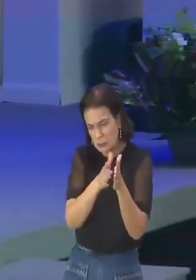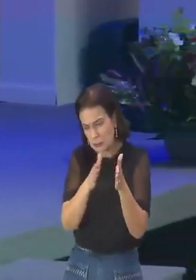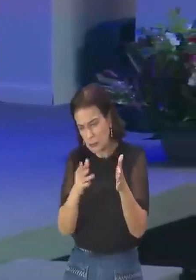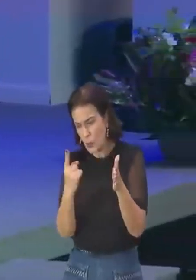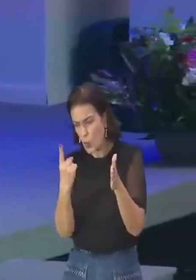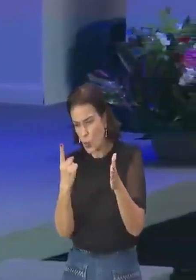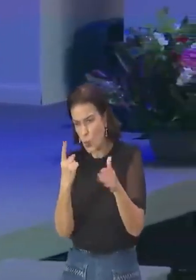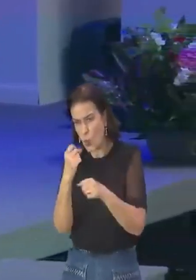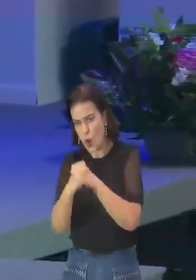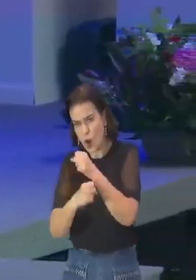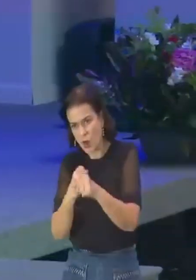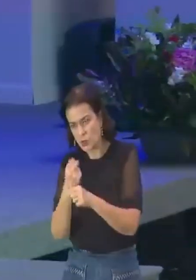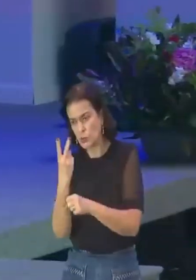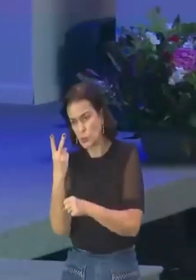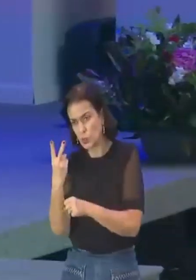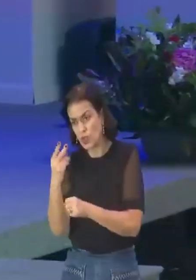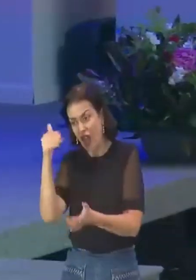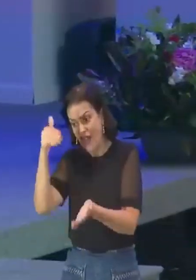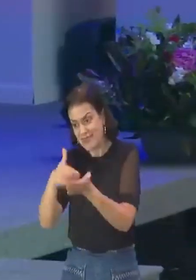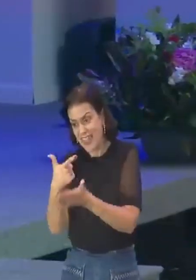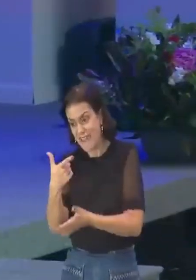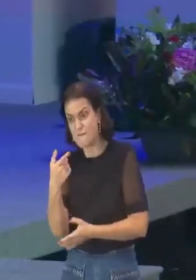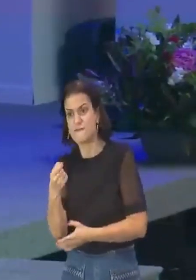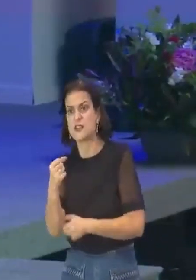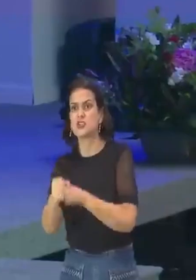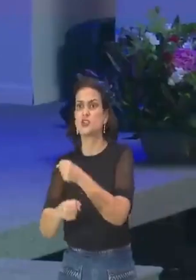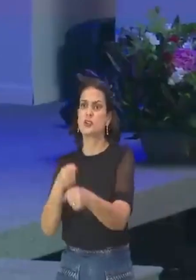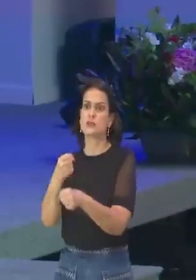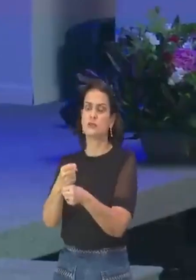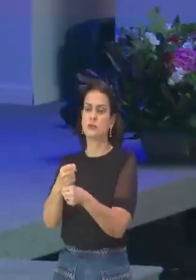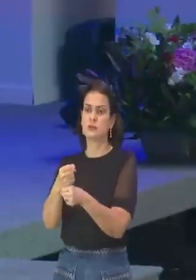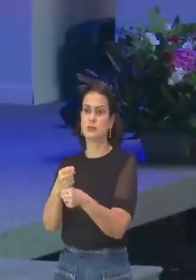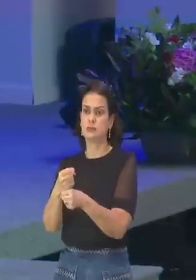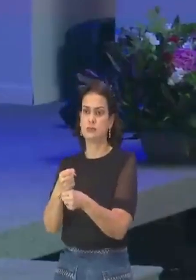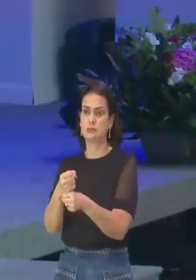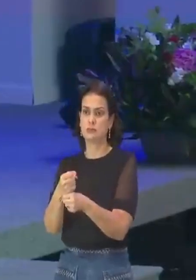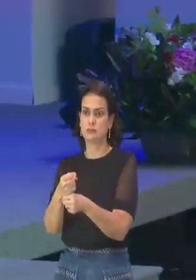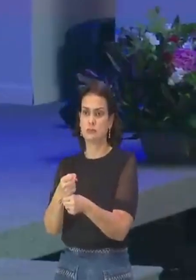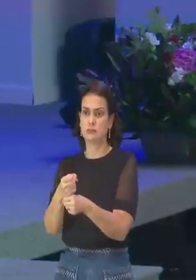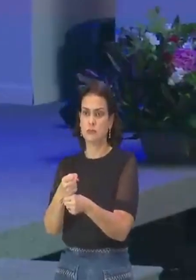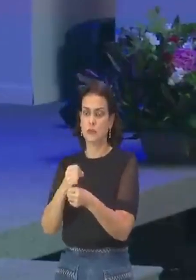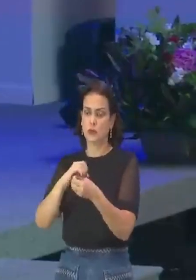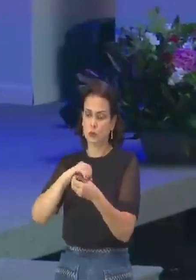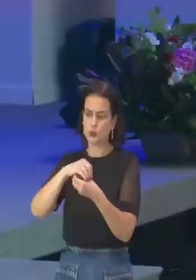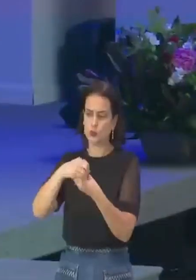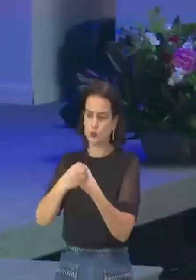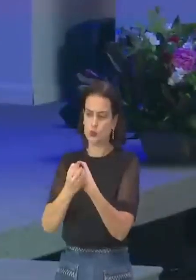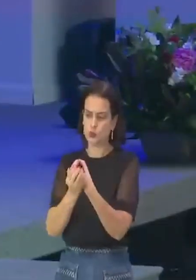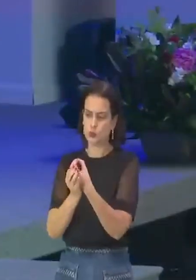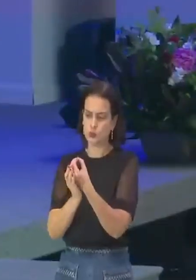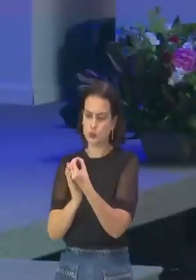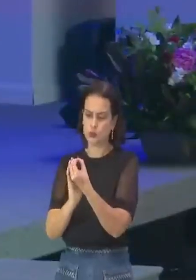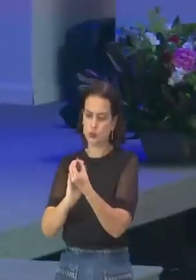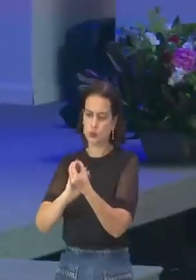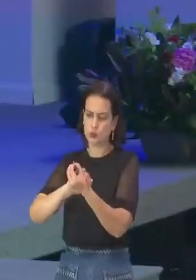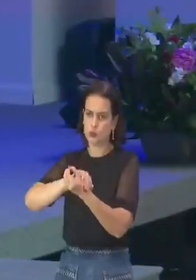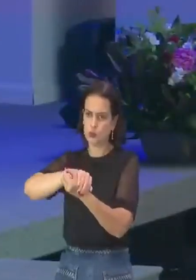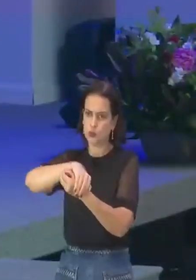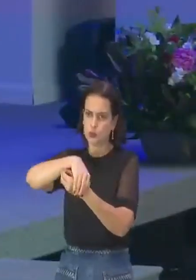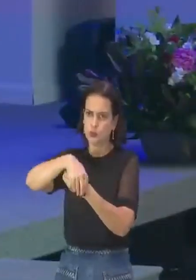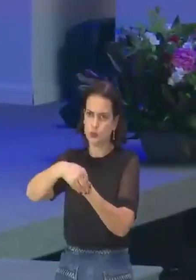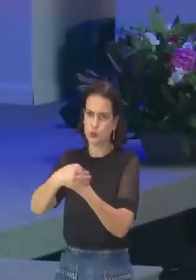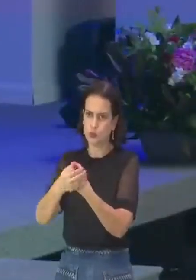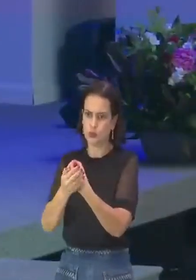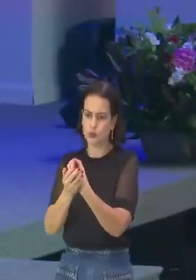2 anos até 20 anos. A construção dessas camadas de